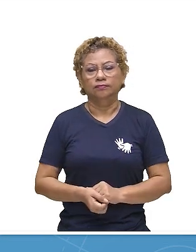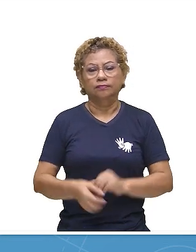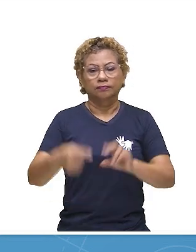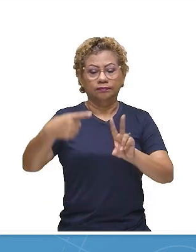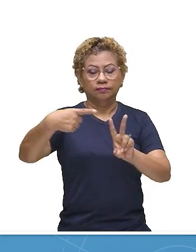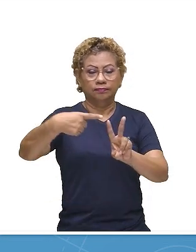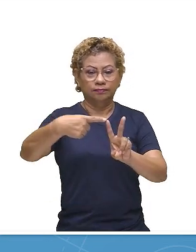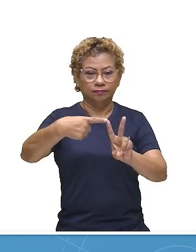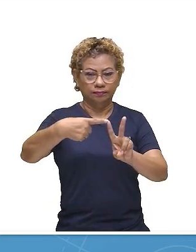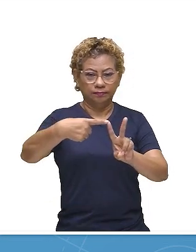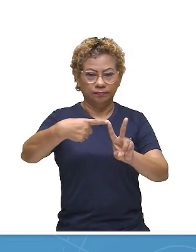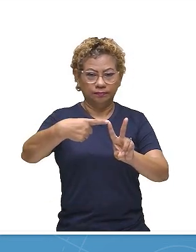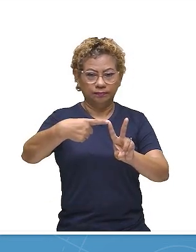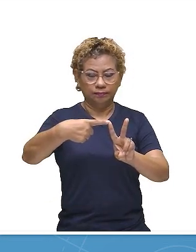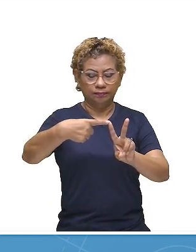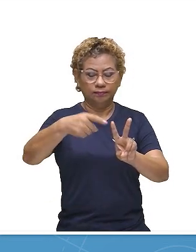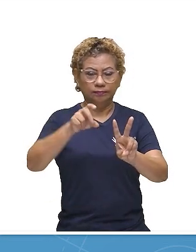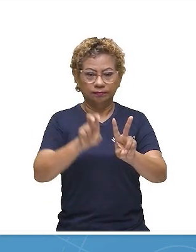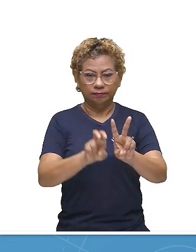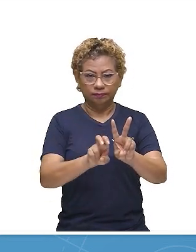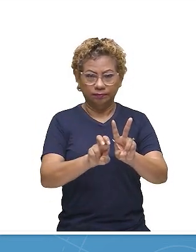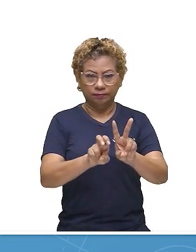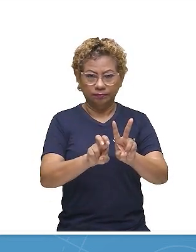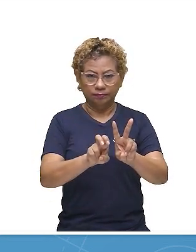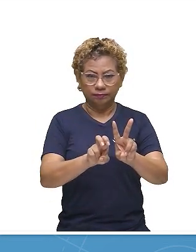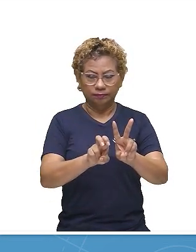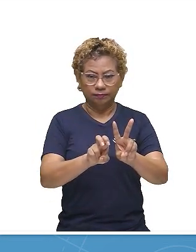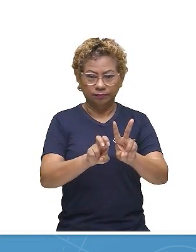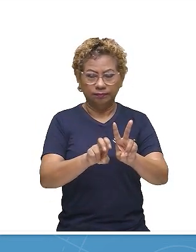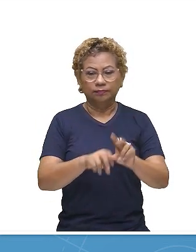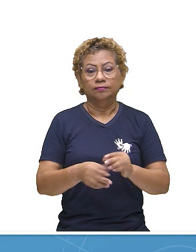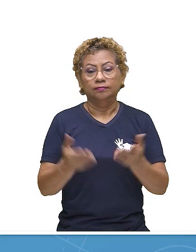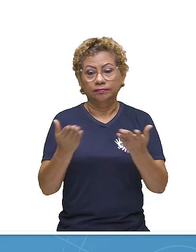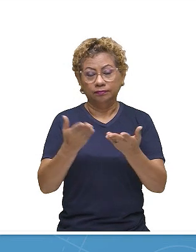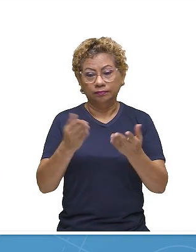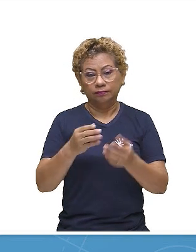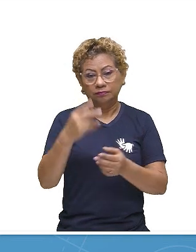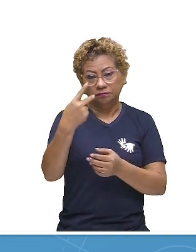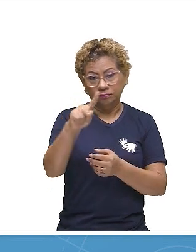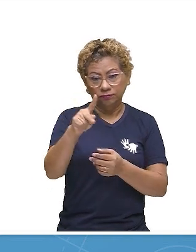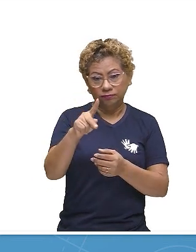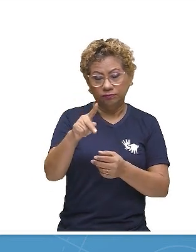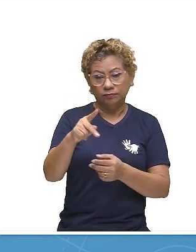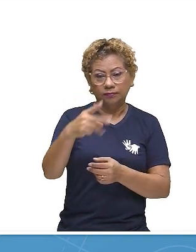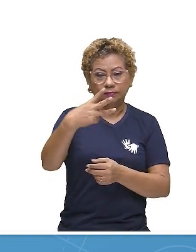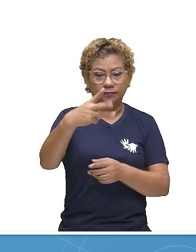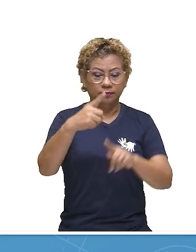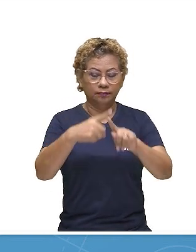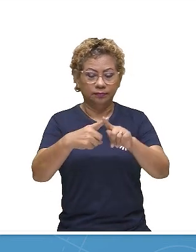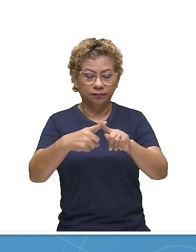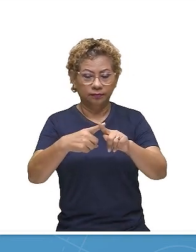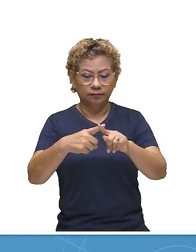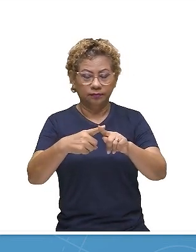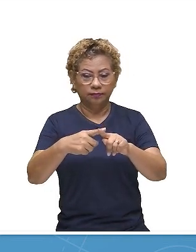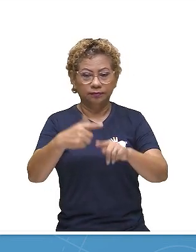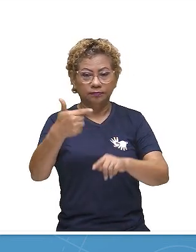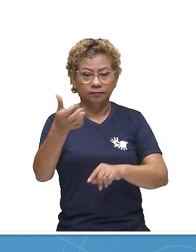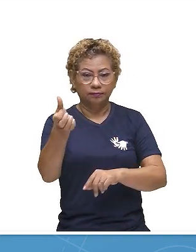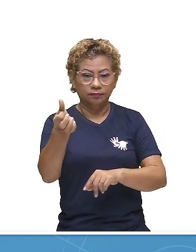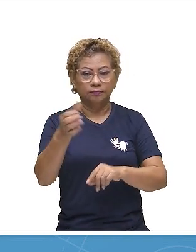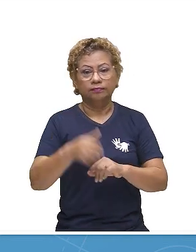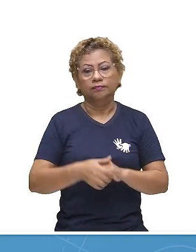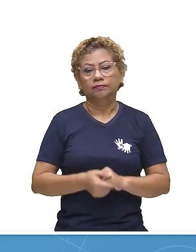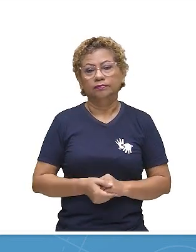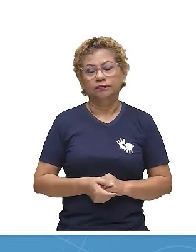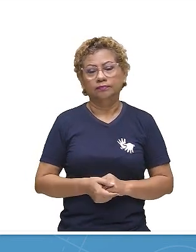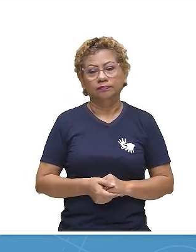Raiz, repete-se o radicando e multiplico os expoentes. 2 vezes 3, 6. Observe que o